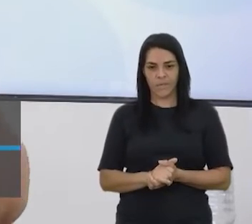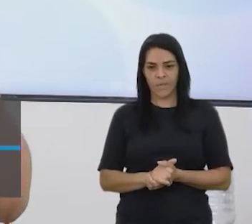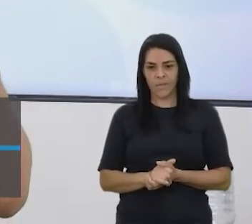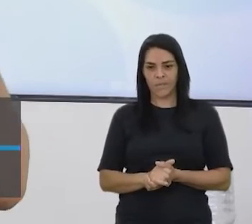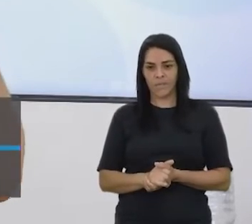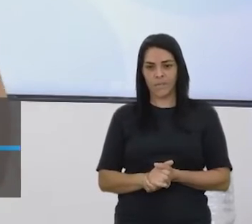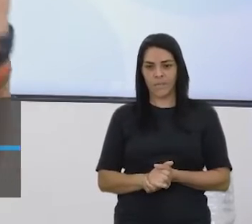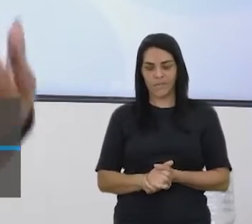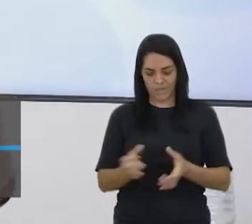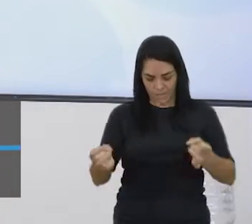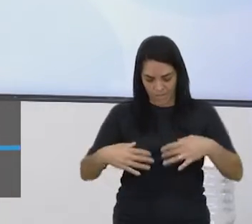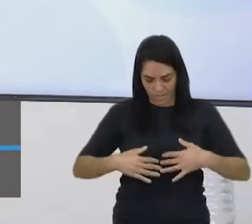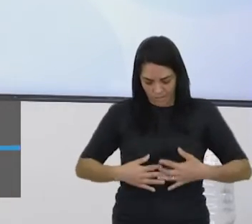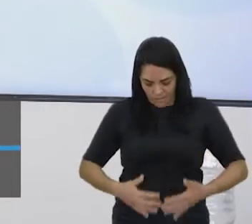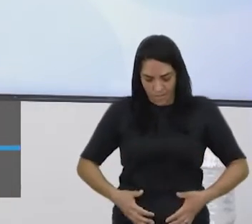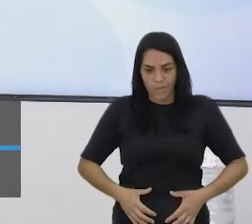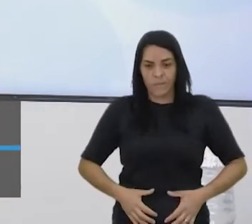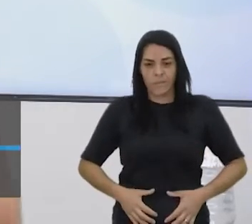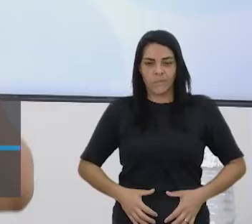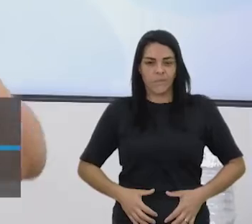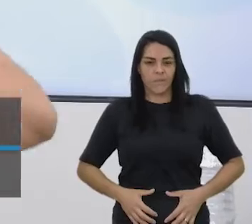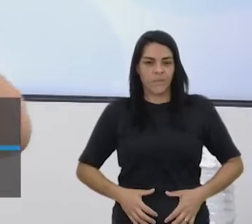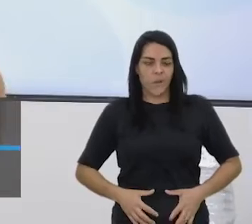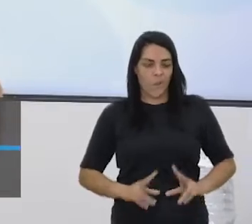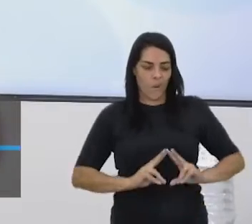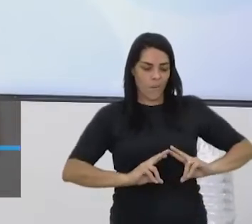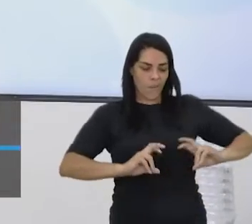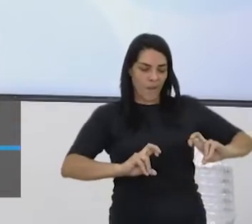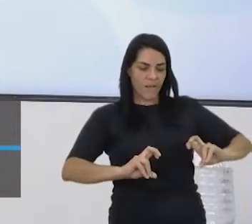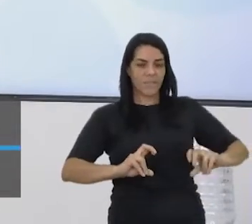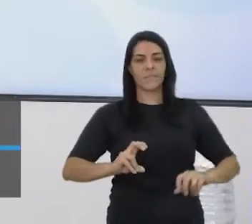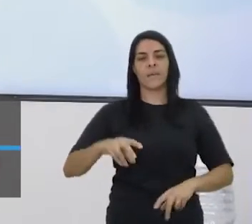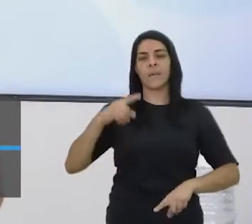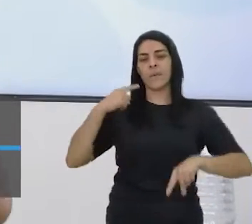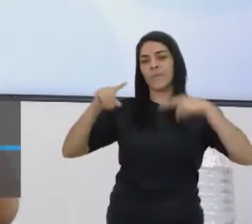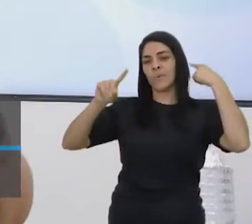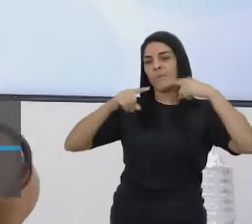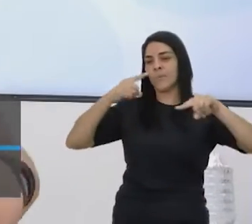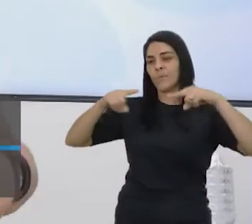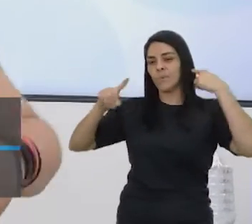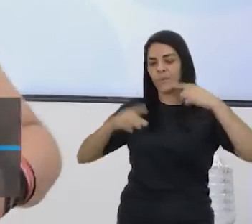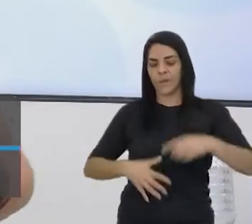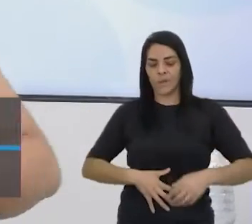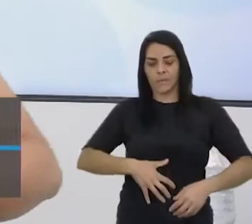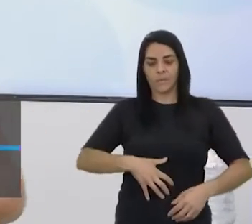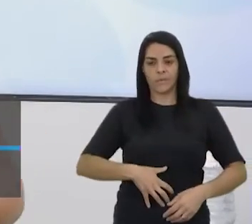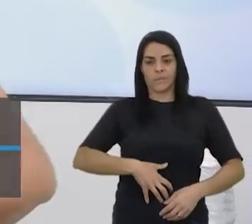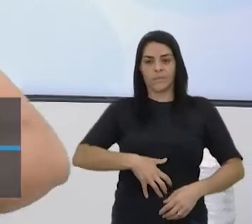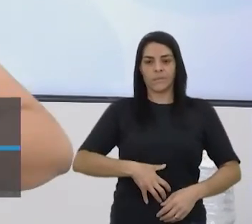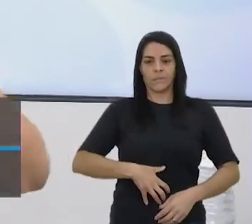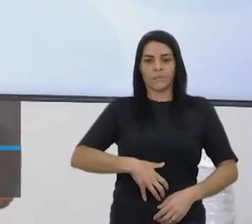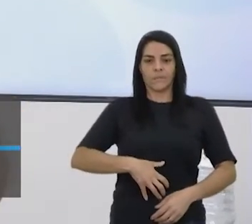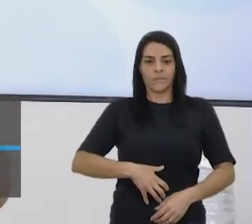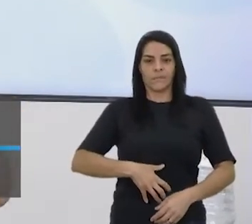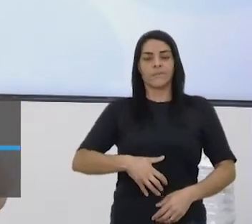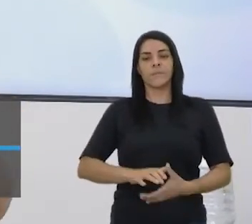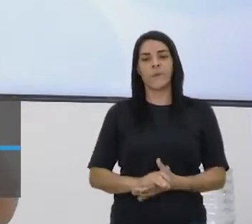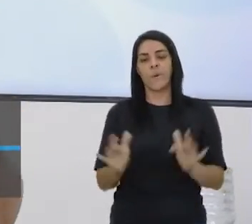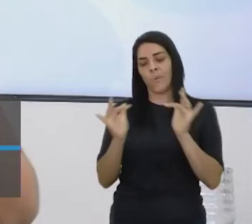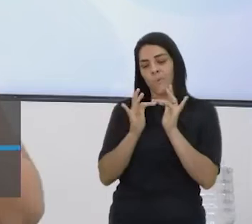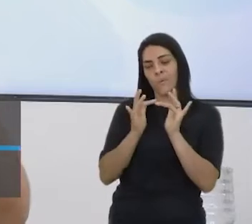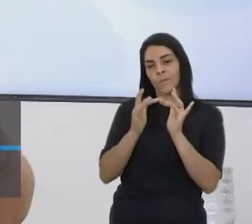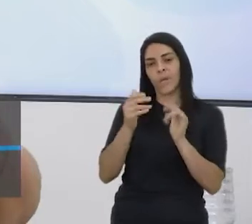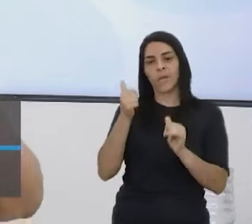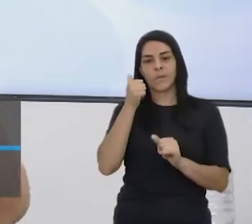como por exemplo música e elas são responsivas a essas músicas ou às vezes contato com os pais né